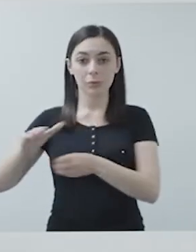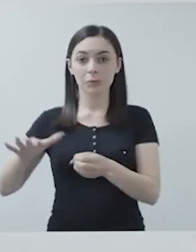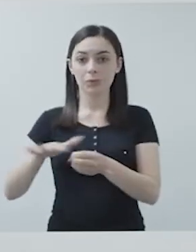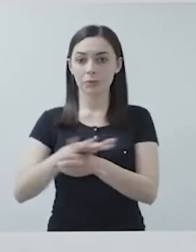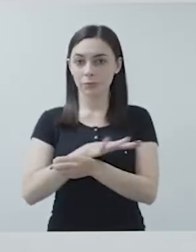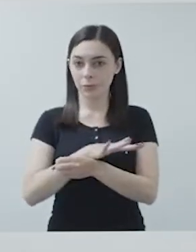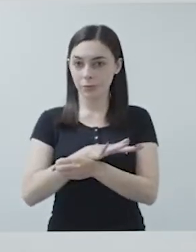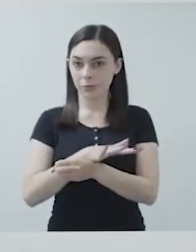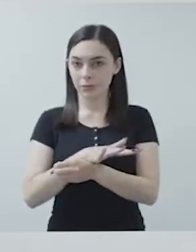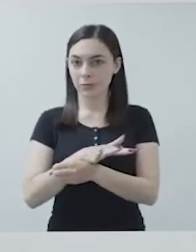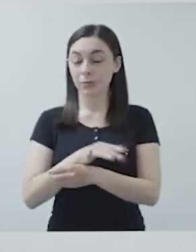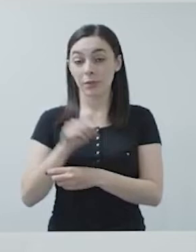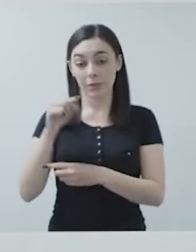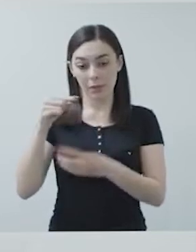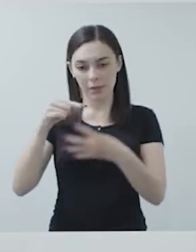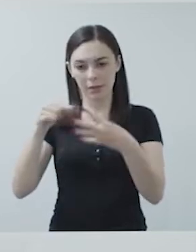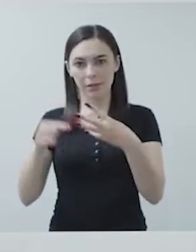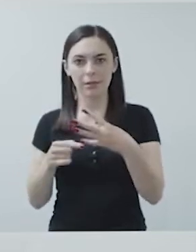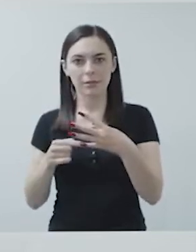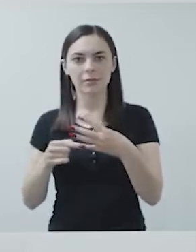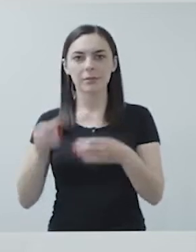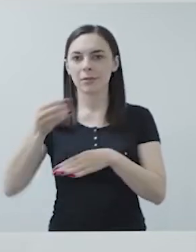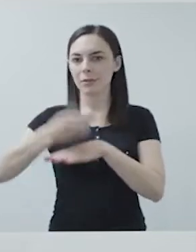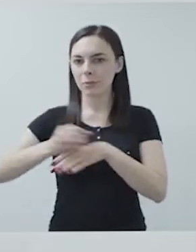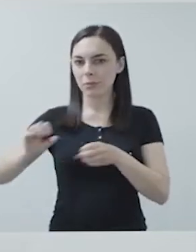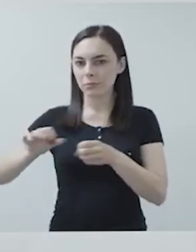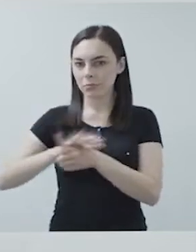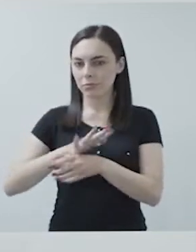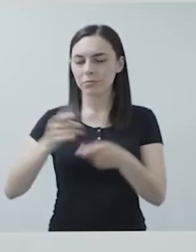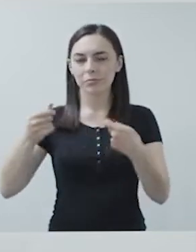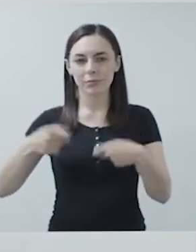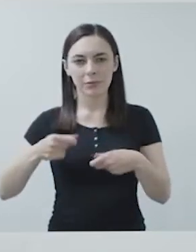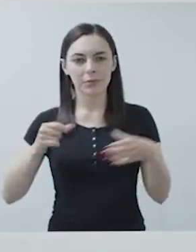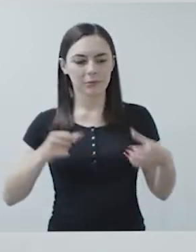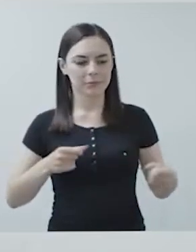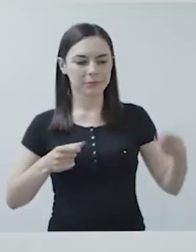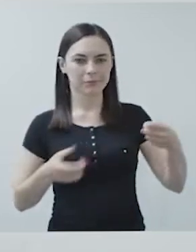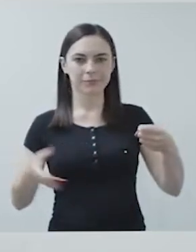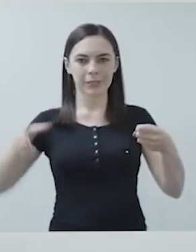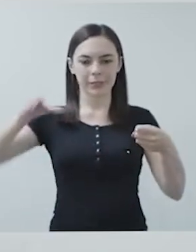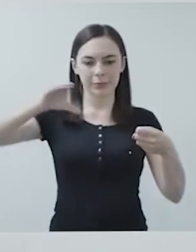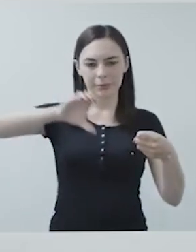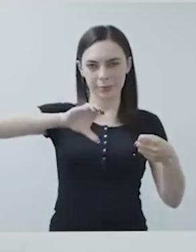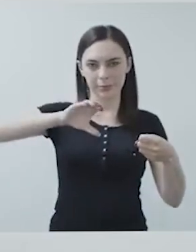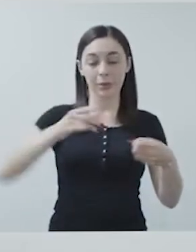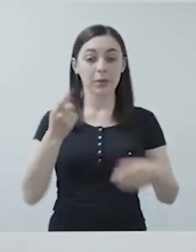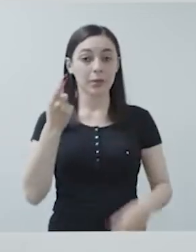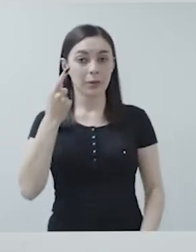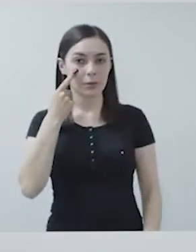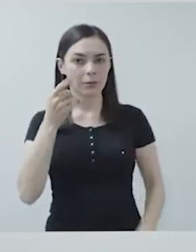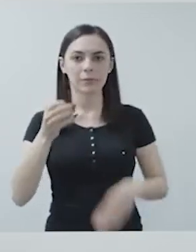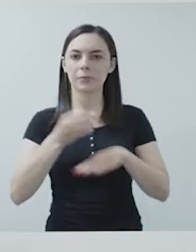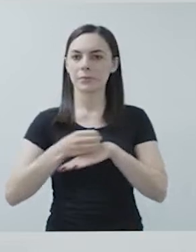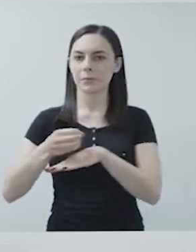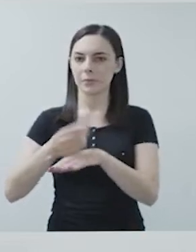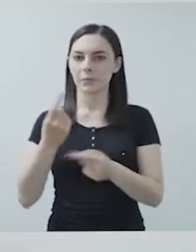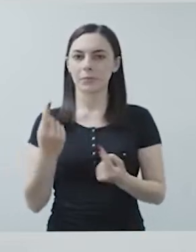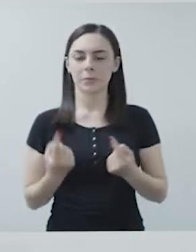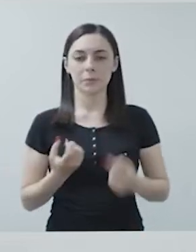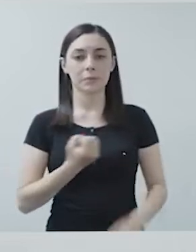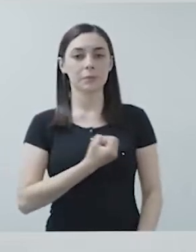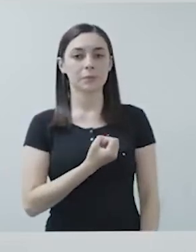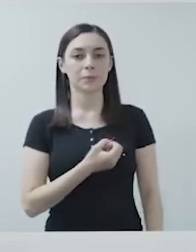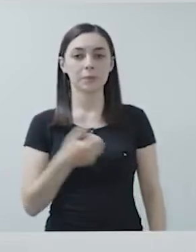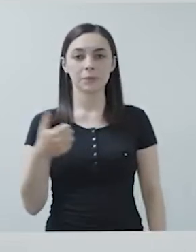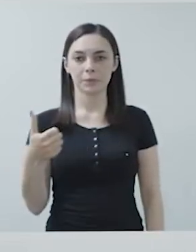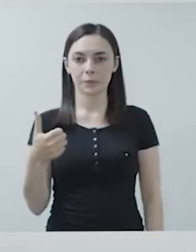cheios. São esses copos que a Isa vai precisar para encher a sua jarra. Então vamos observar os copos aqui. Copo